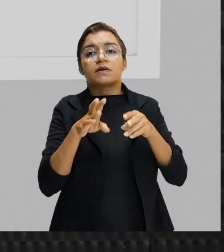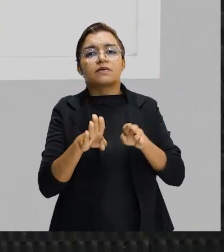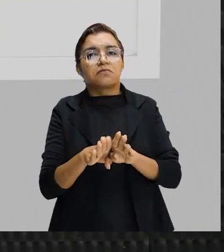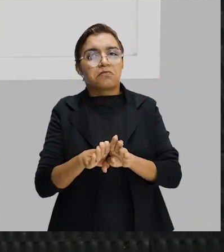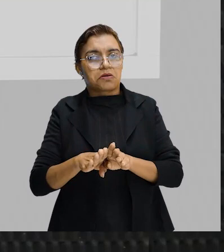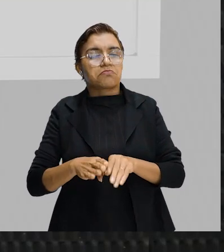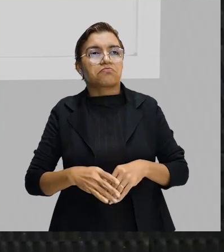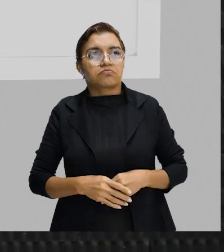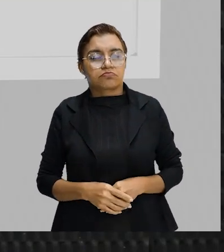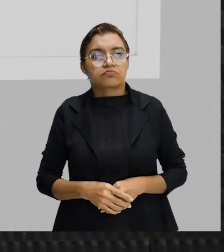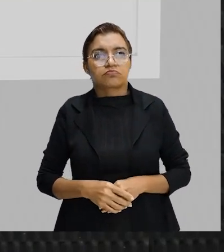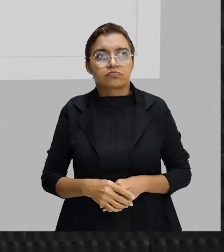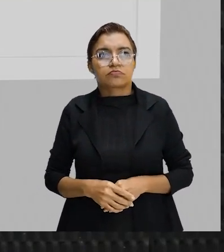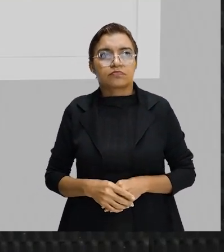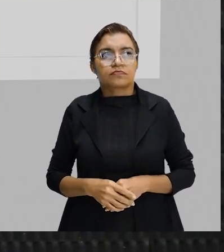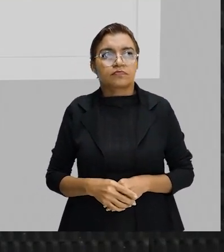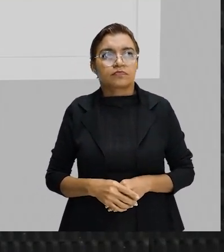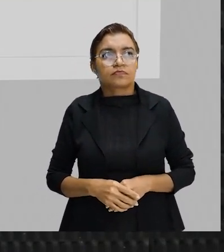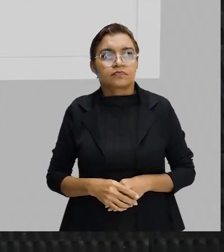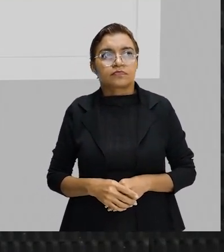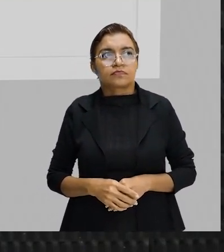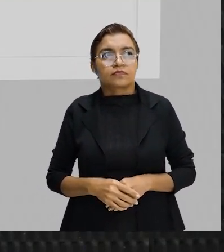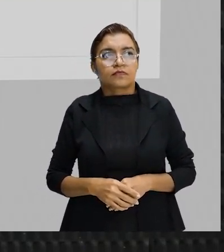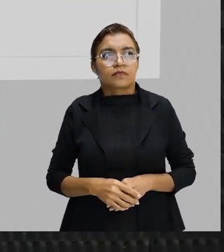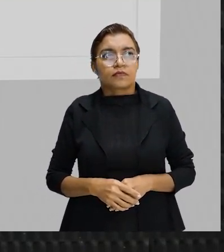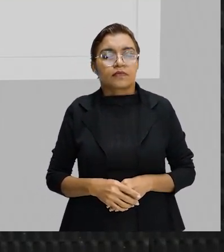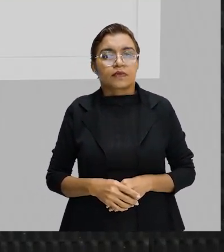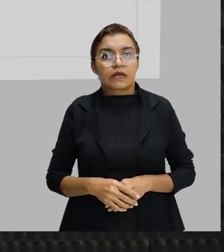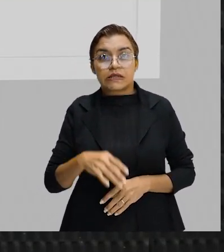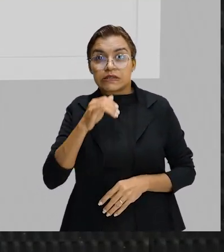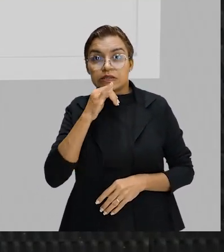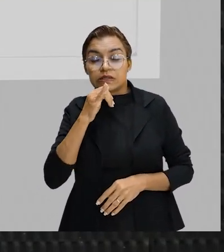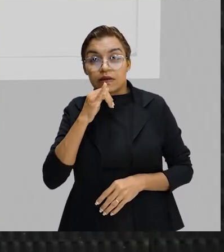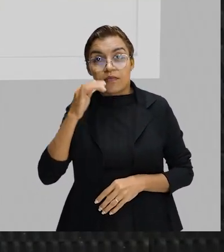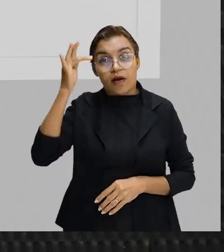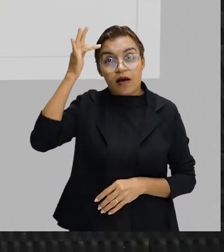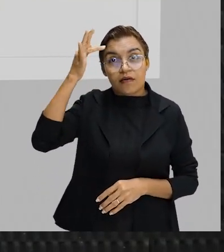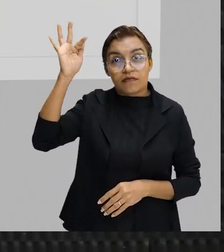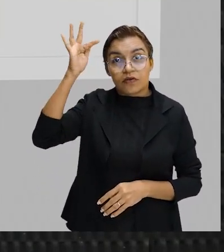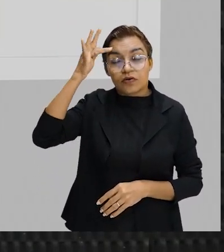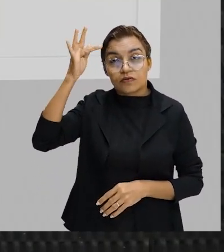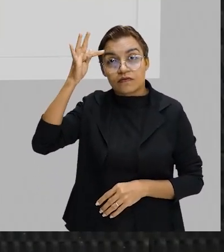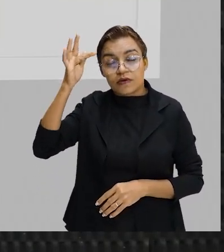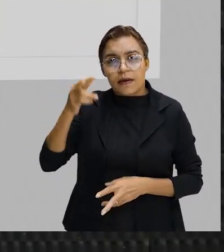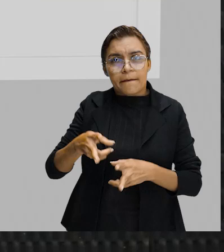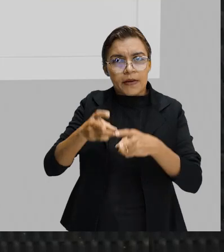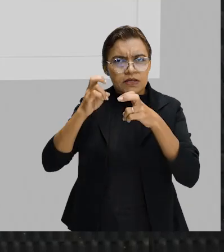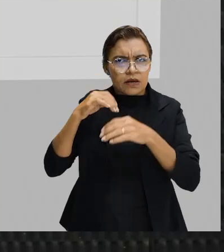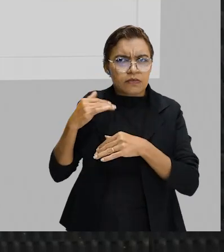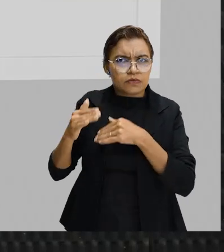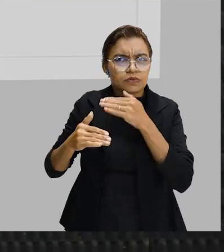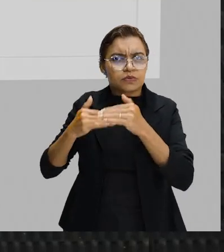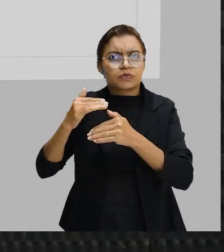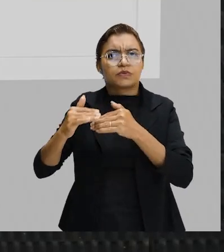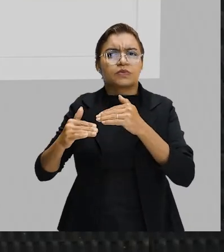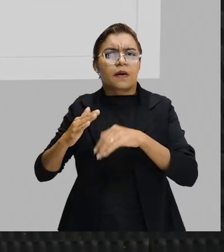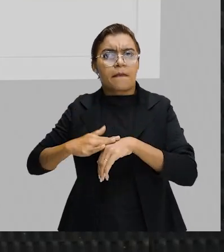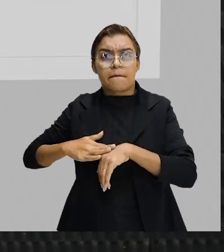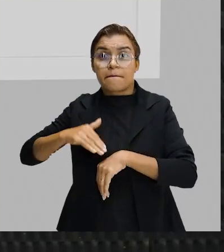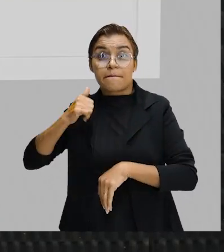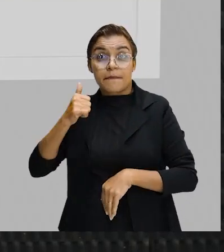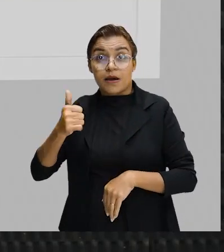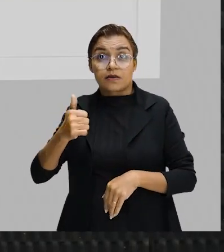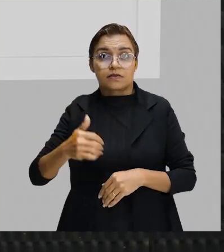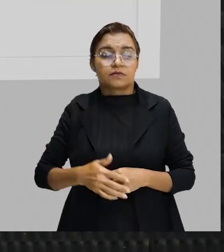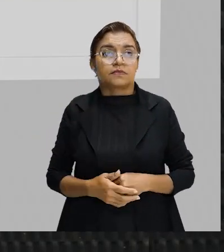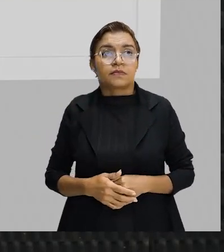também florescer a própria filosofia, desenvolvê-la mais. Então nós temos a democracia como elemento